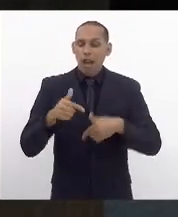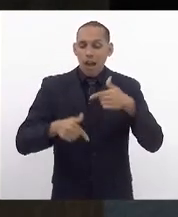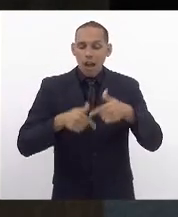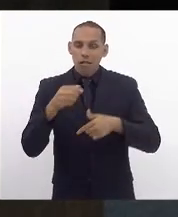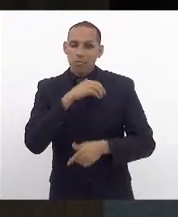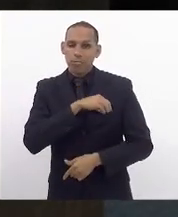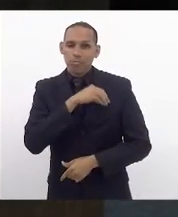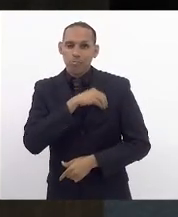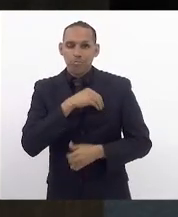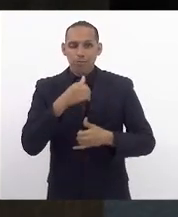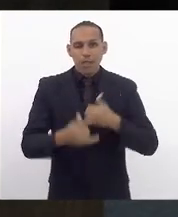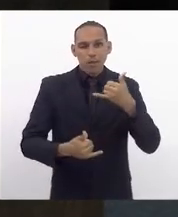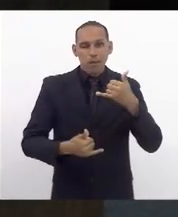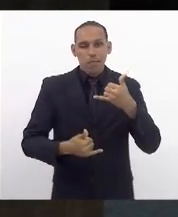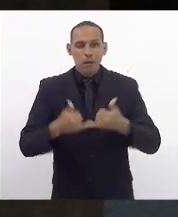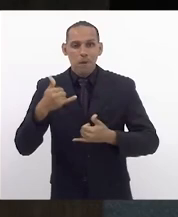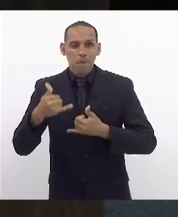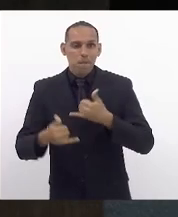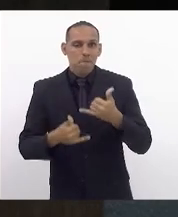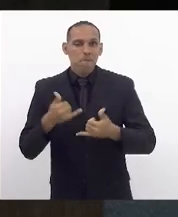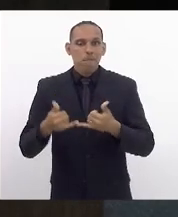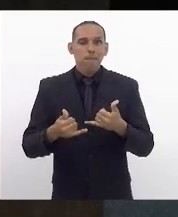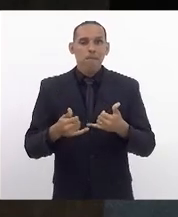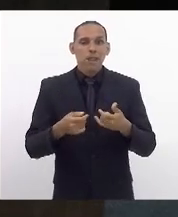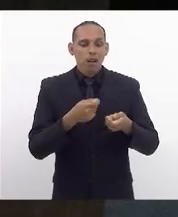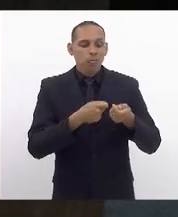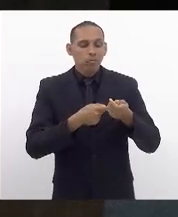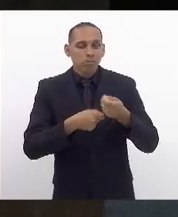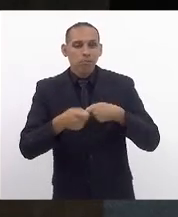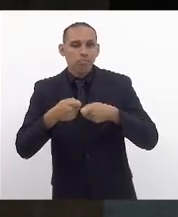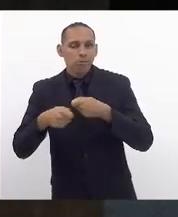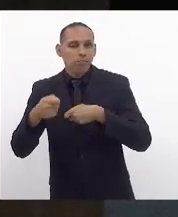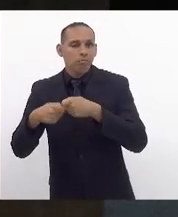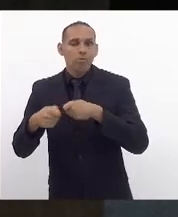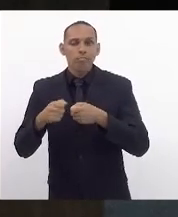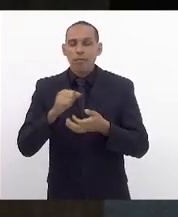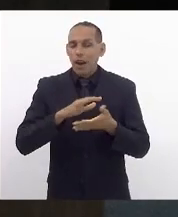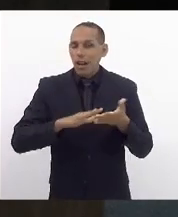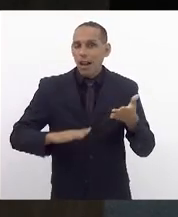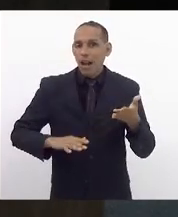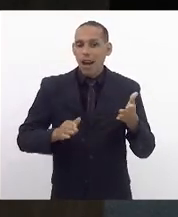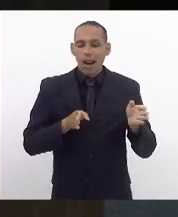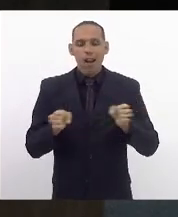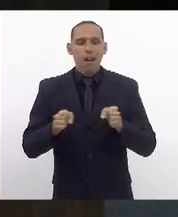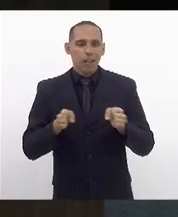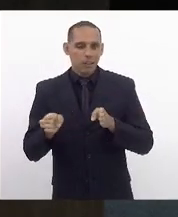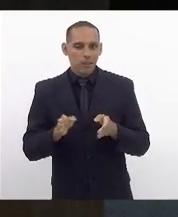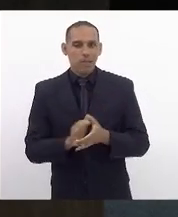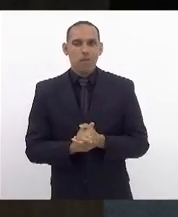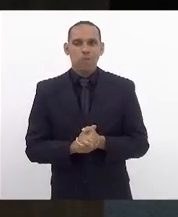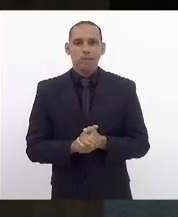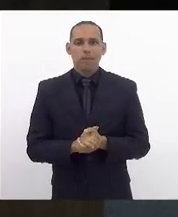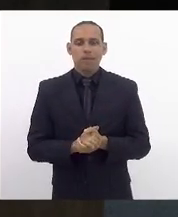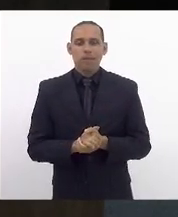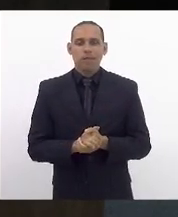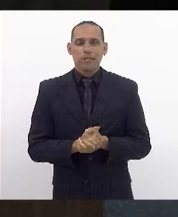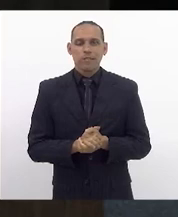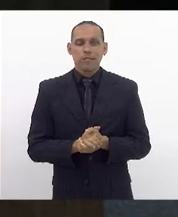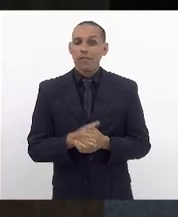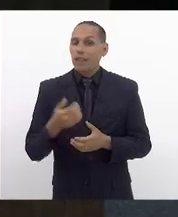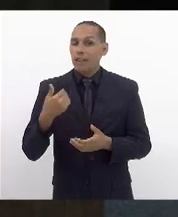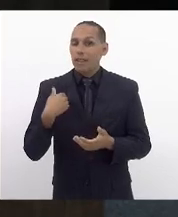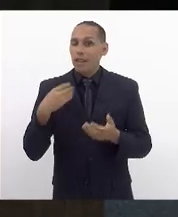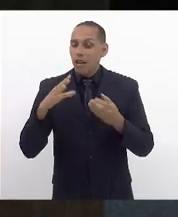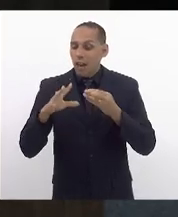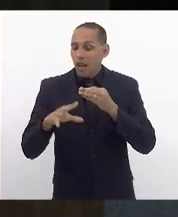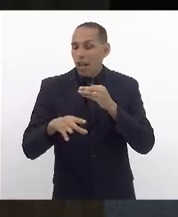o lazer, as atividades econômicas, a acessibilidade. E aí eu introduzo.